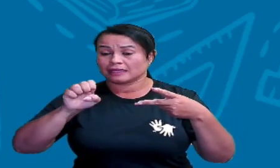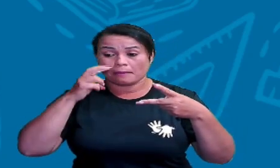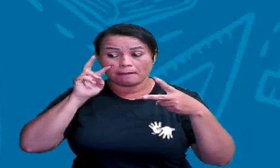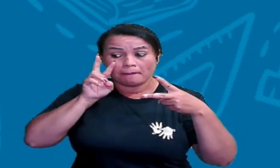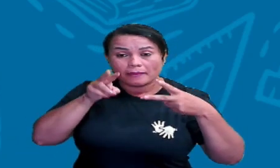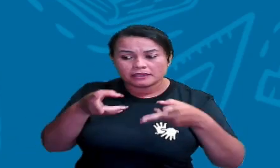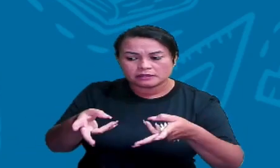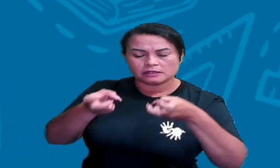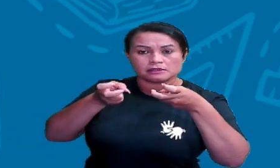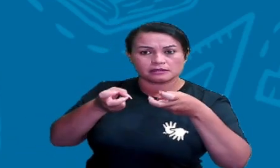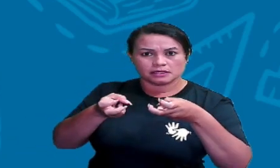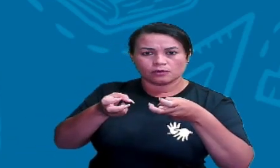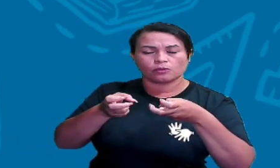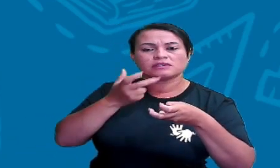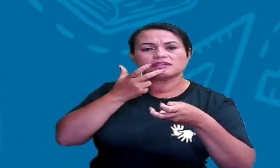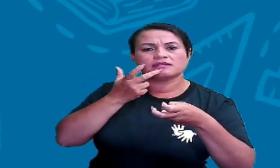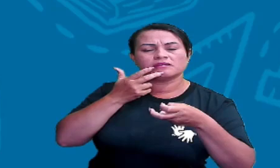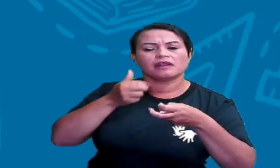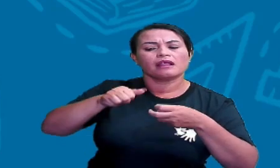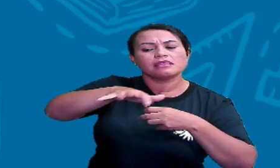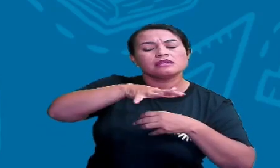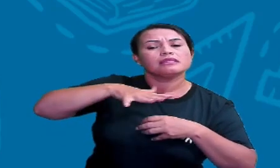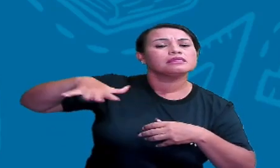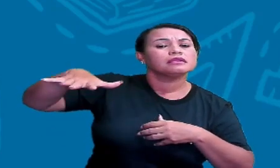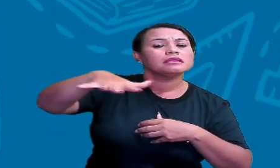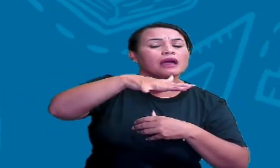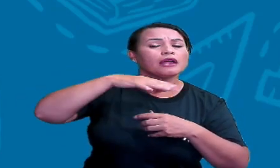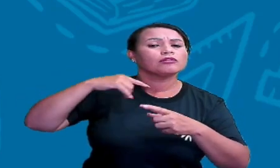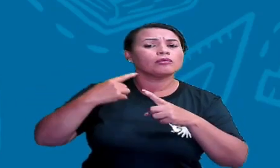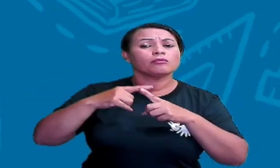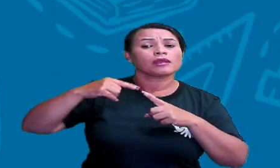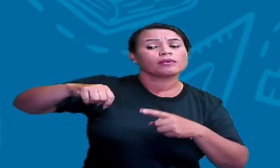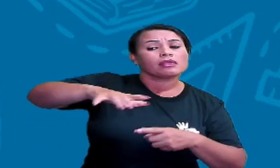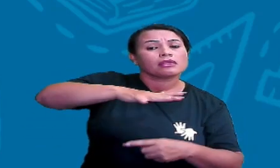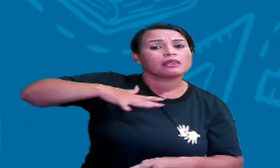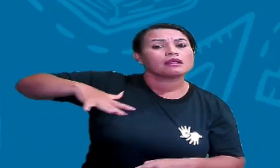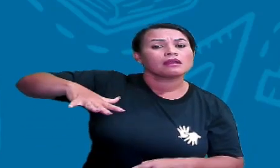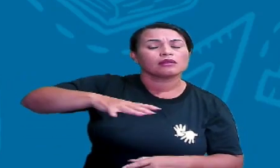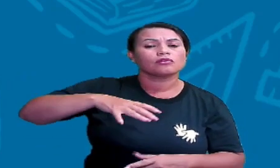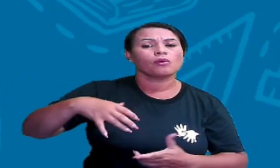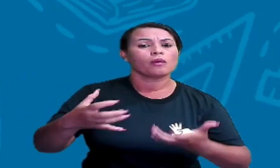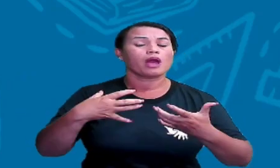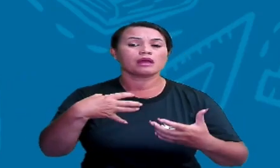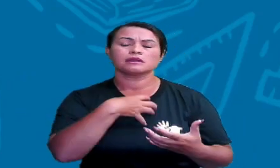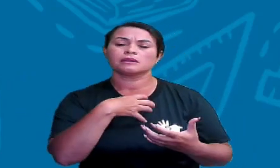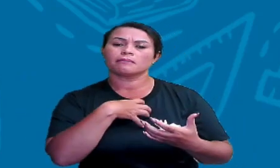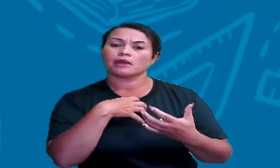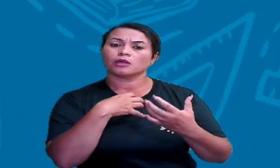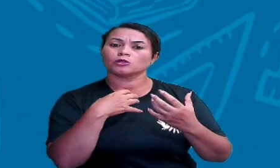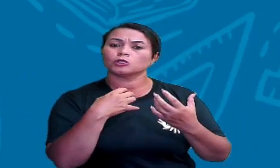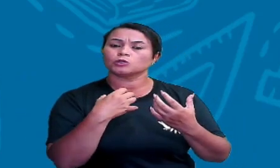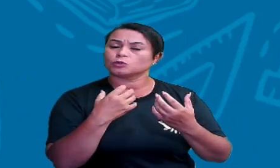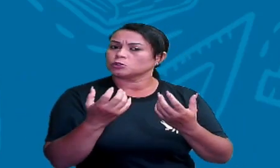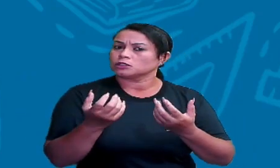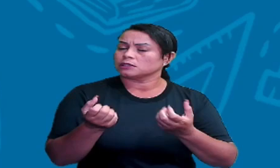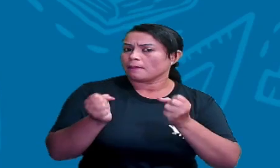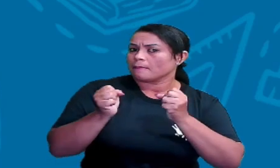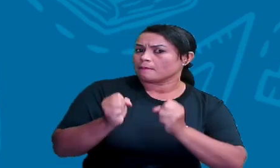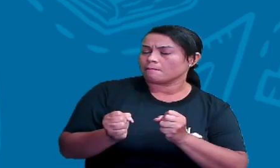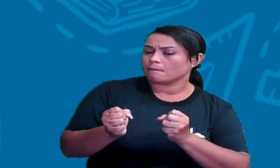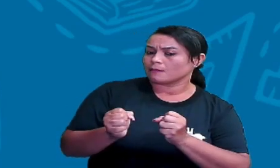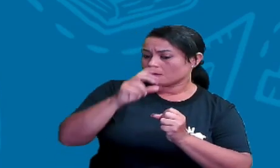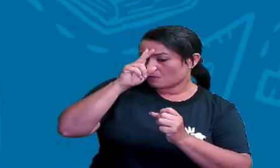falar de território, tá? Porque o território, ele requer o sentimento de posse e de propriedade